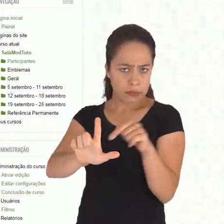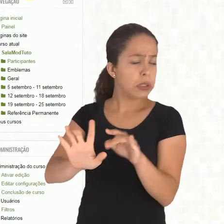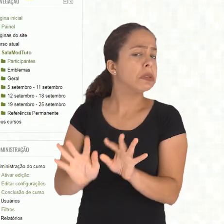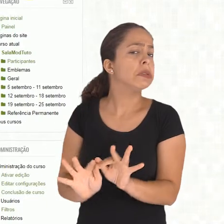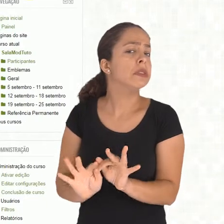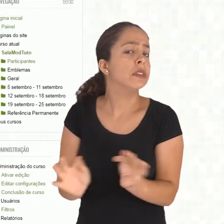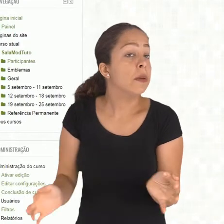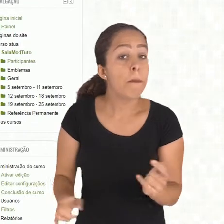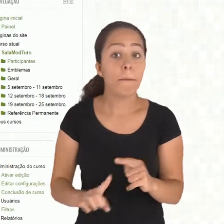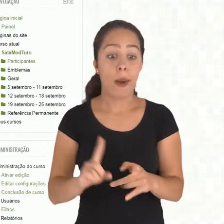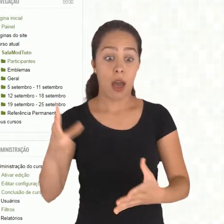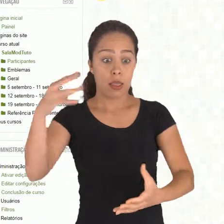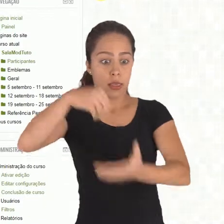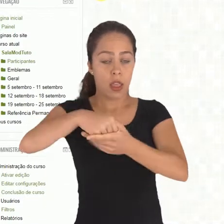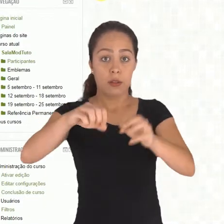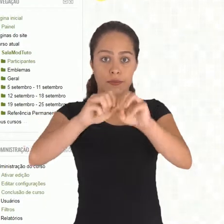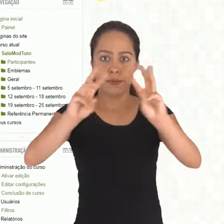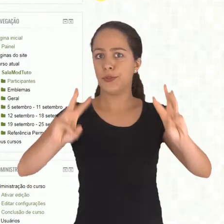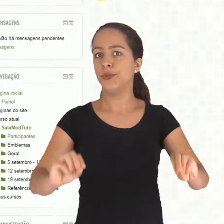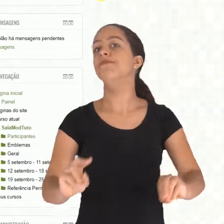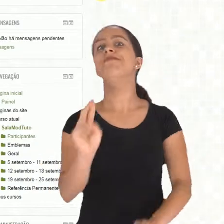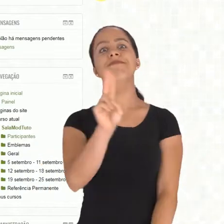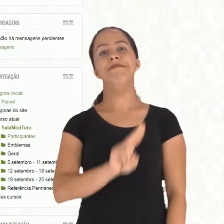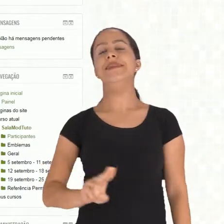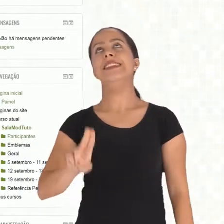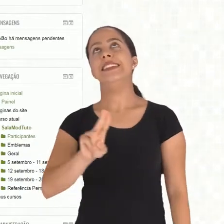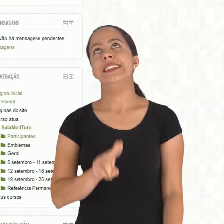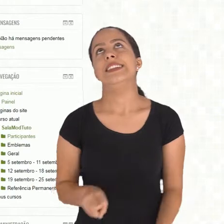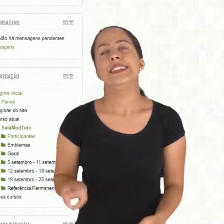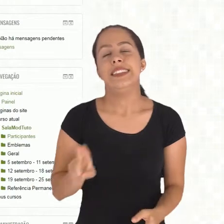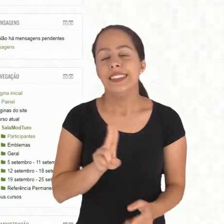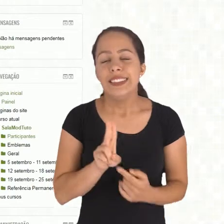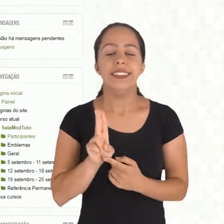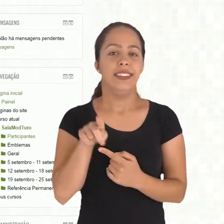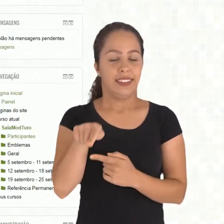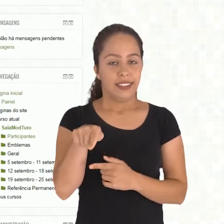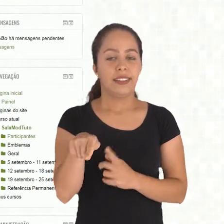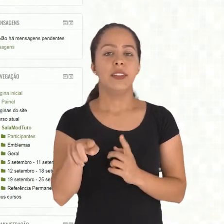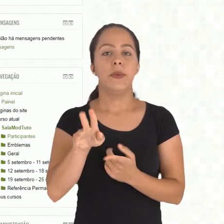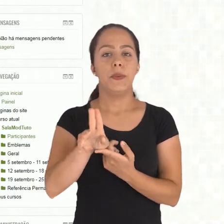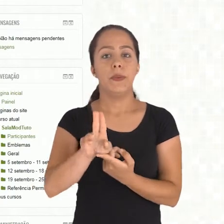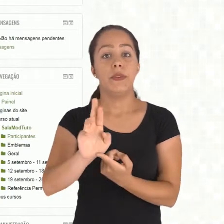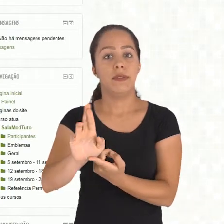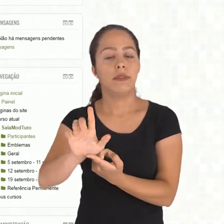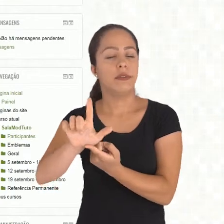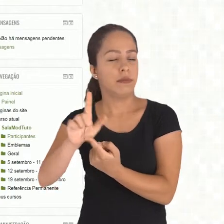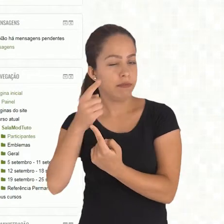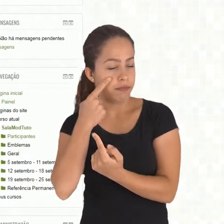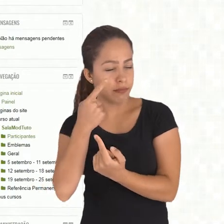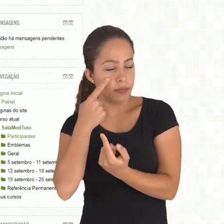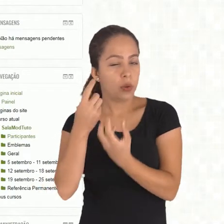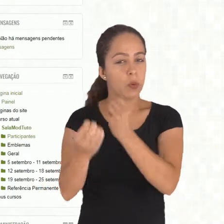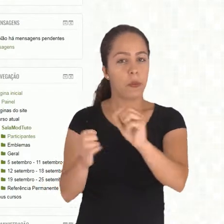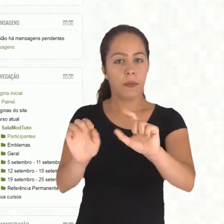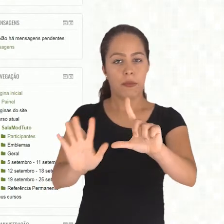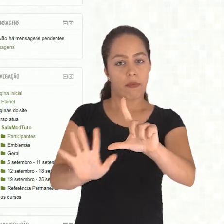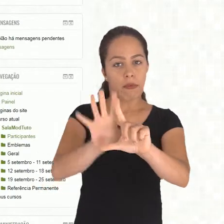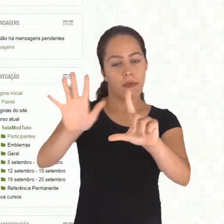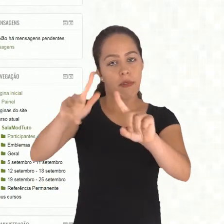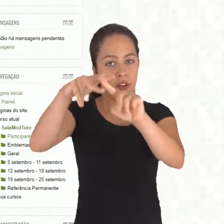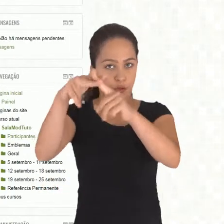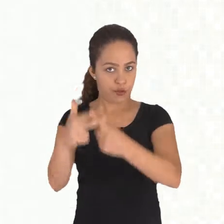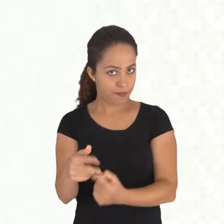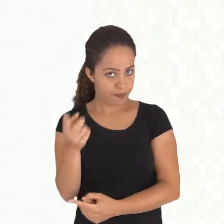um recurso bastante simples, mas muito útil no Moodle. Primeira coisa, como sempre, vamos aqui ativar a edição da sala,